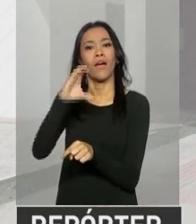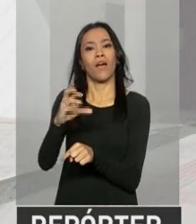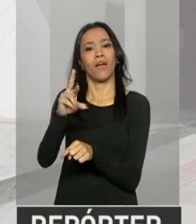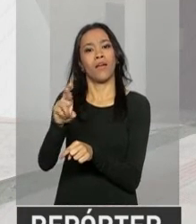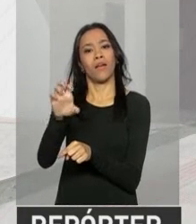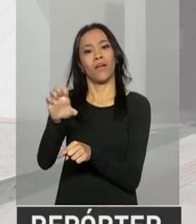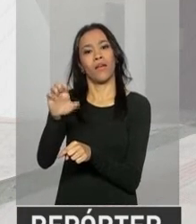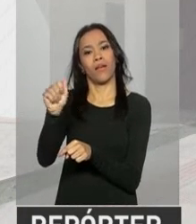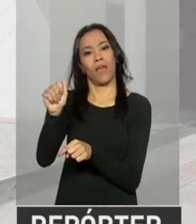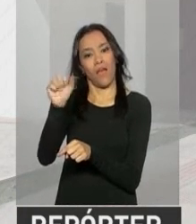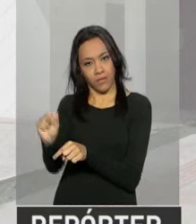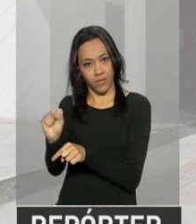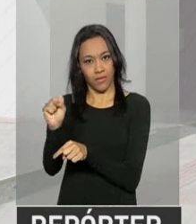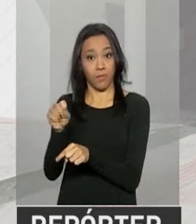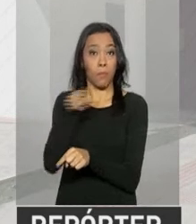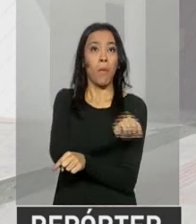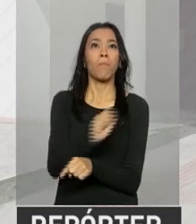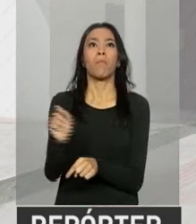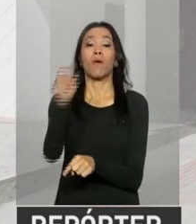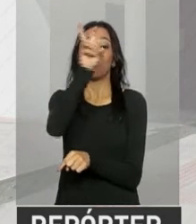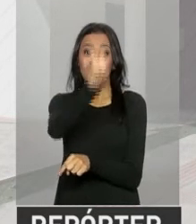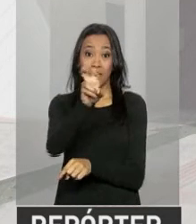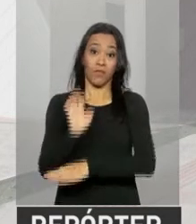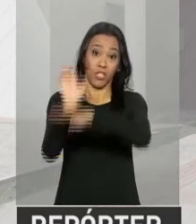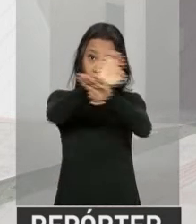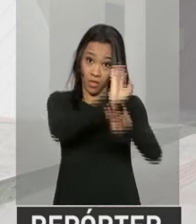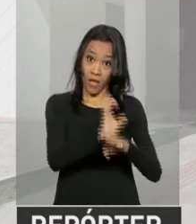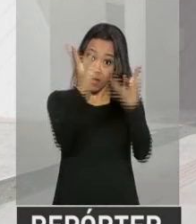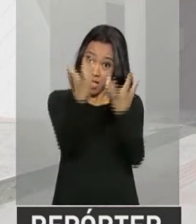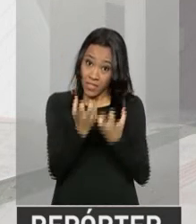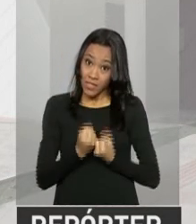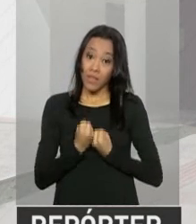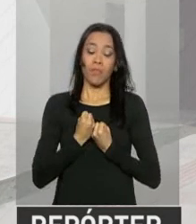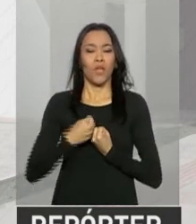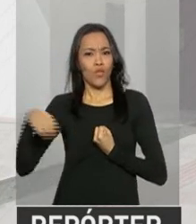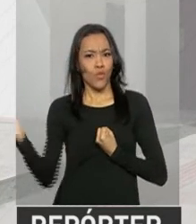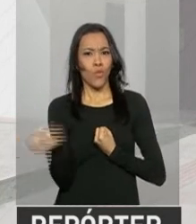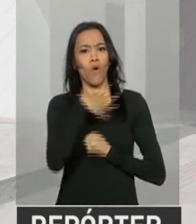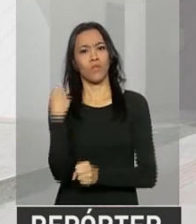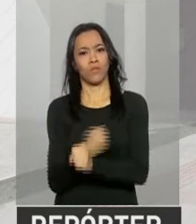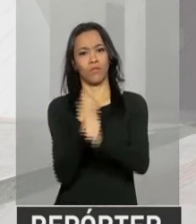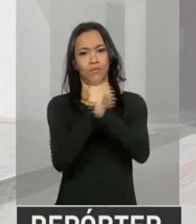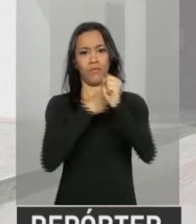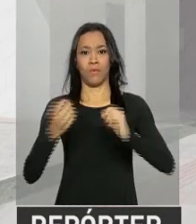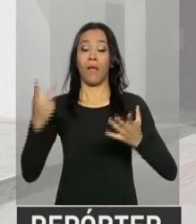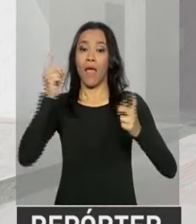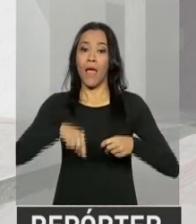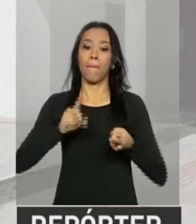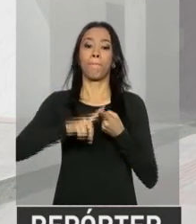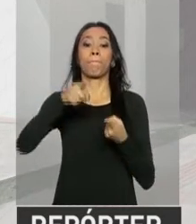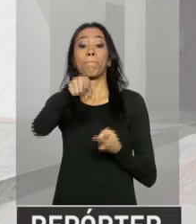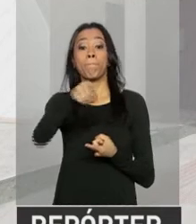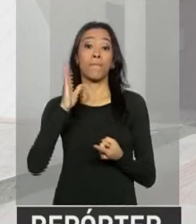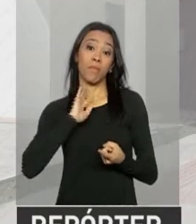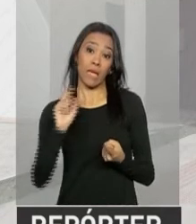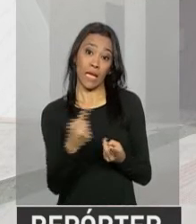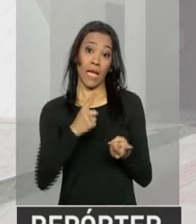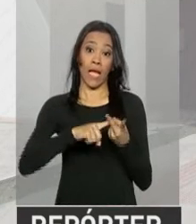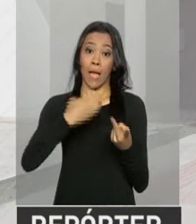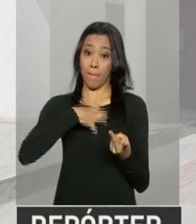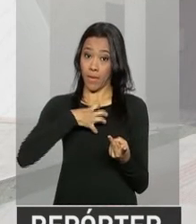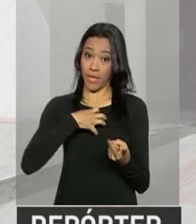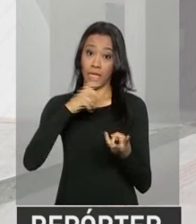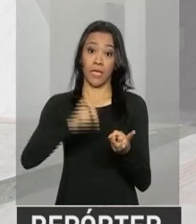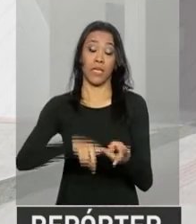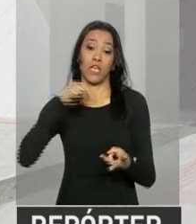creas os cinco estados que vão receber o maior número de novas unidades são minas gerais são paulo bahia rio